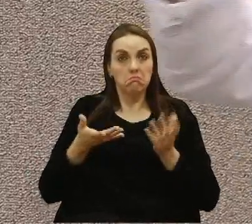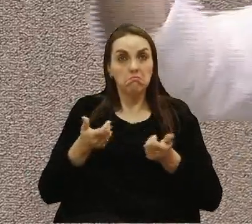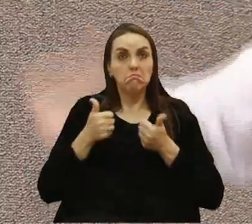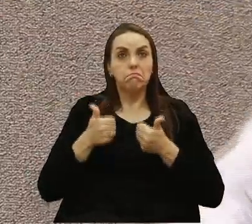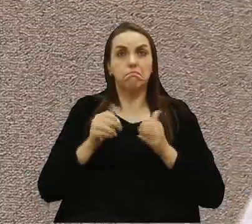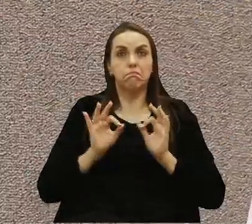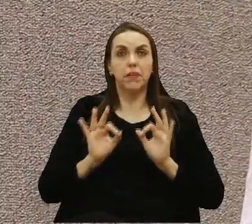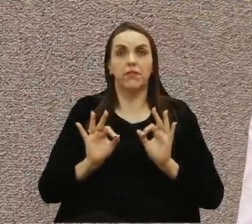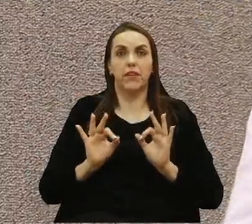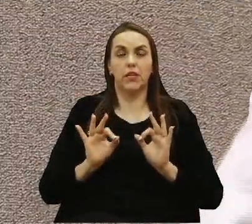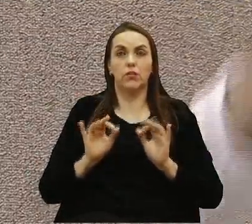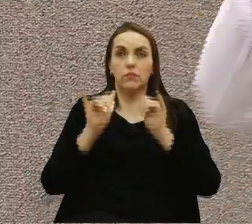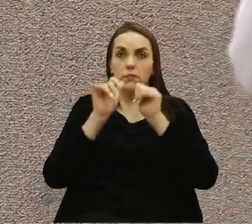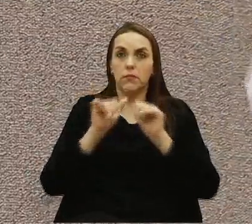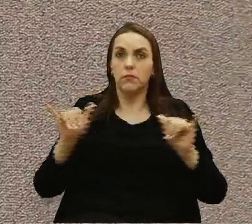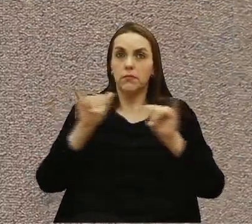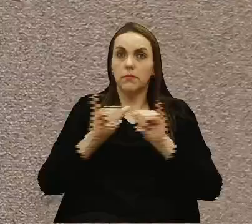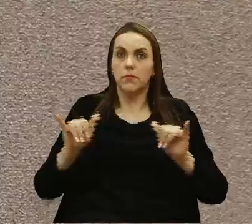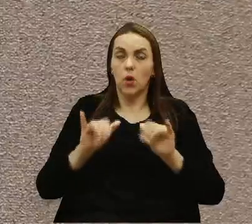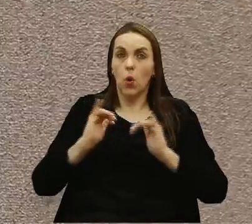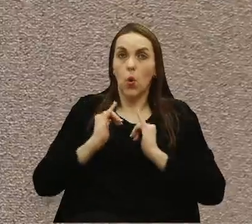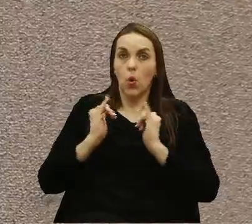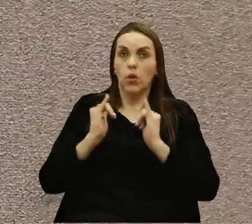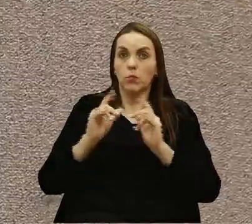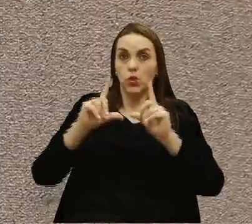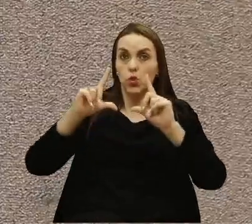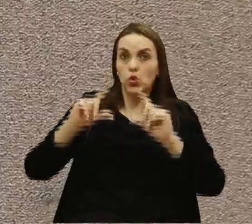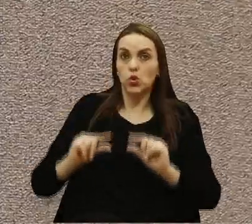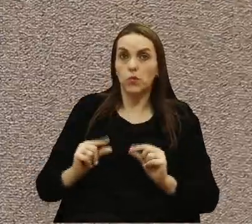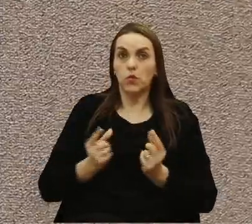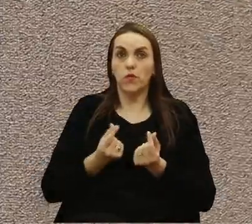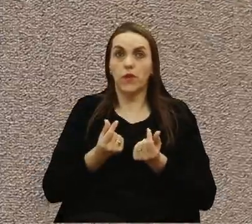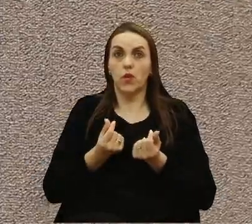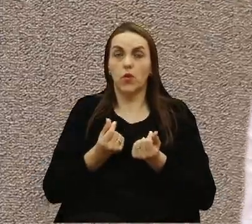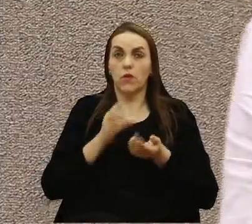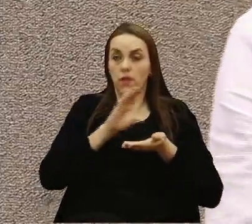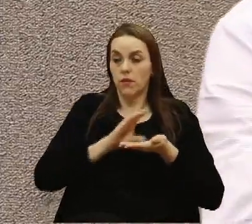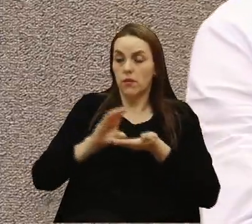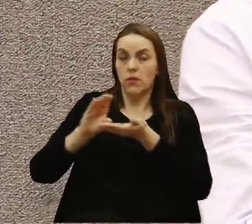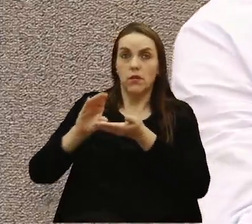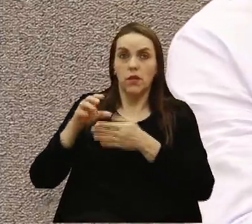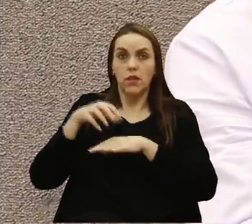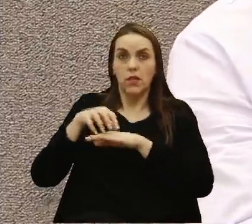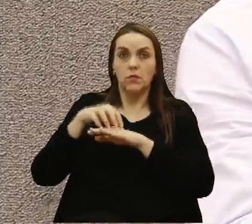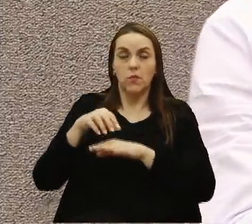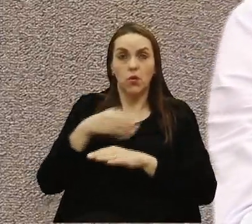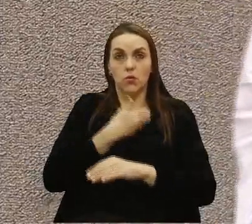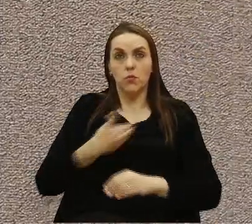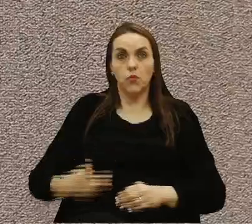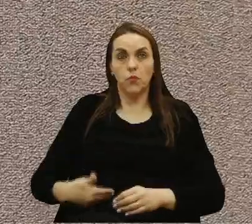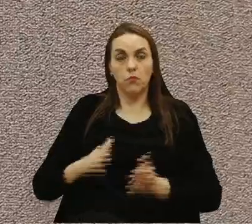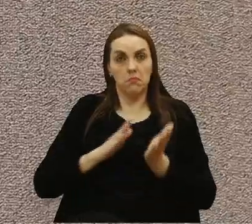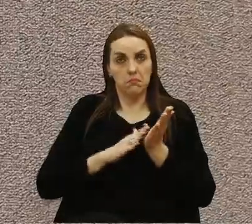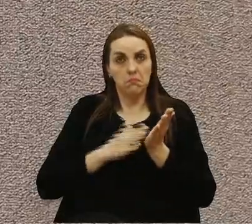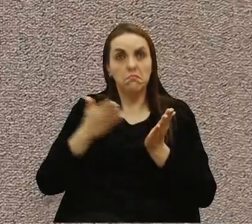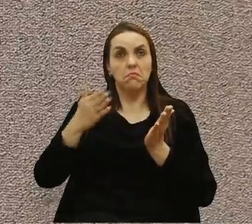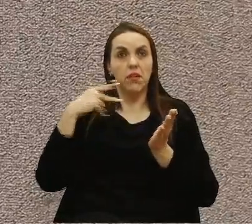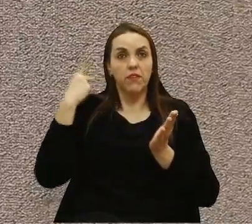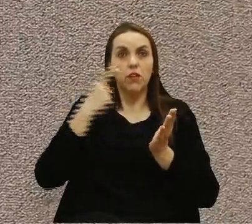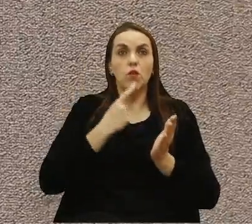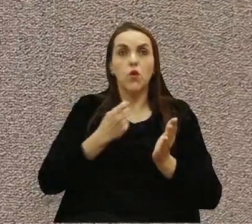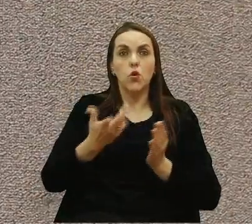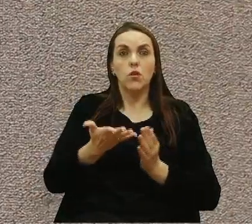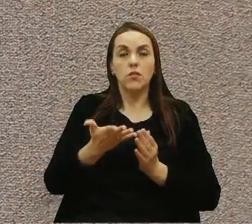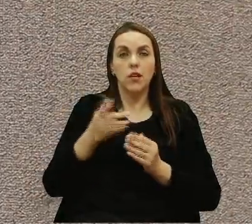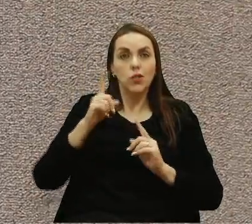tem propagandas em ônibus e diminui o valor ali, vai para o subsídio, vai para o transporte público. Então aqui eu elogio a vereadora Rose. São esse tipo